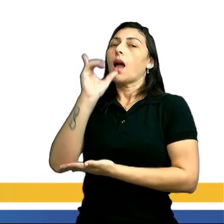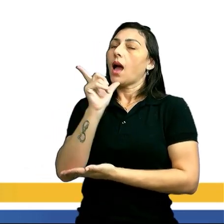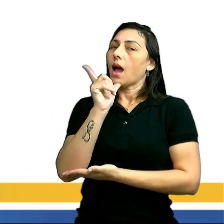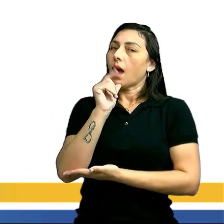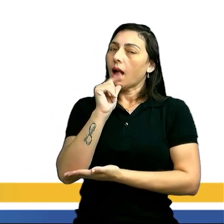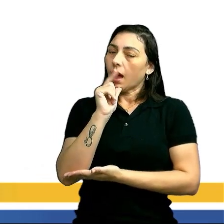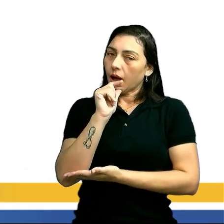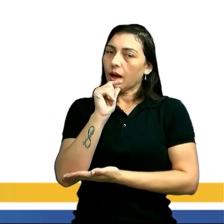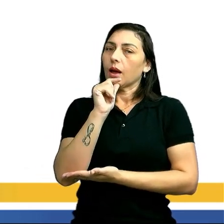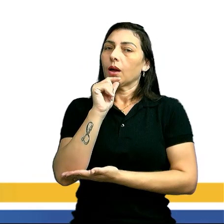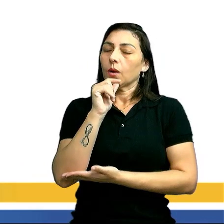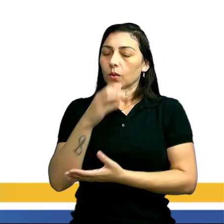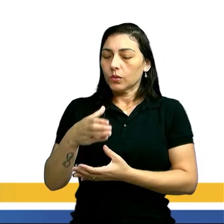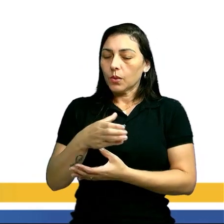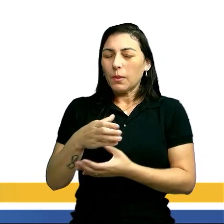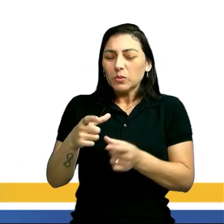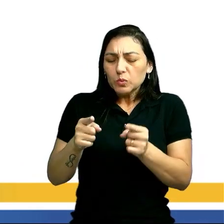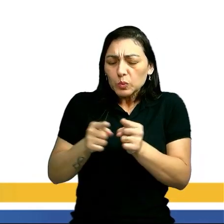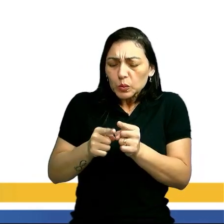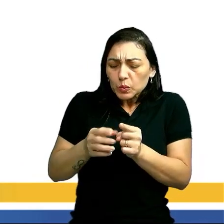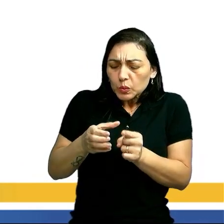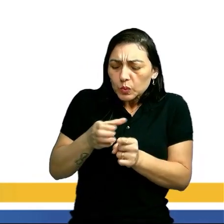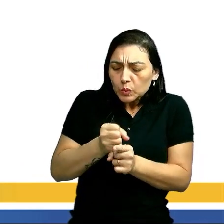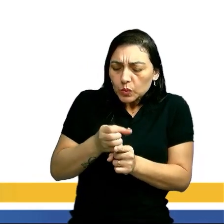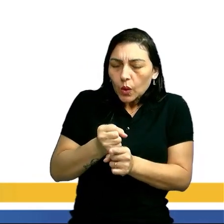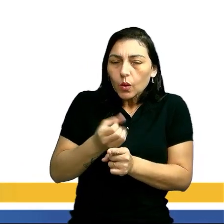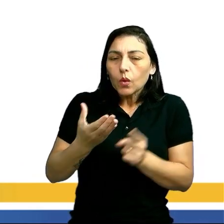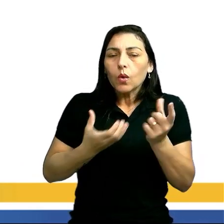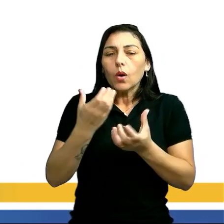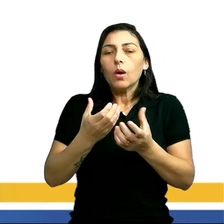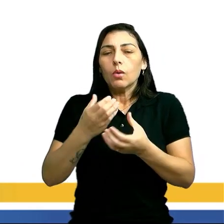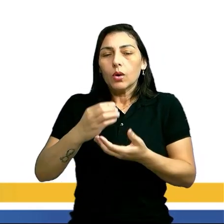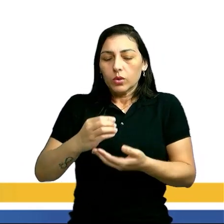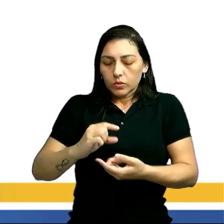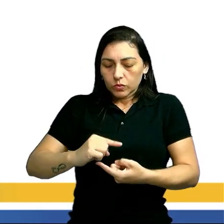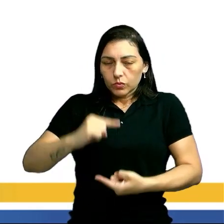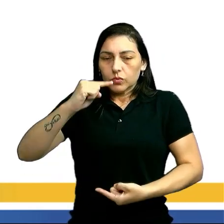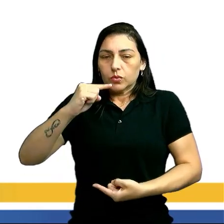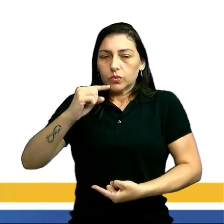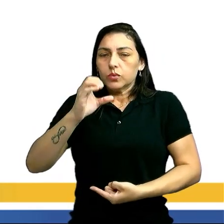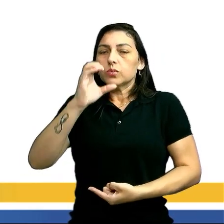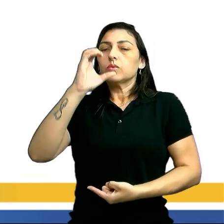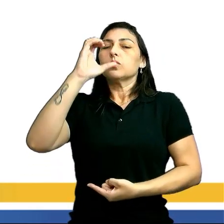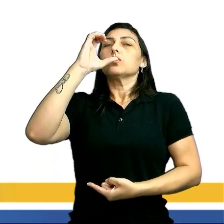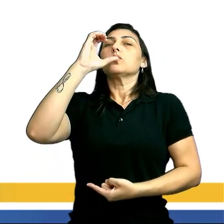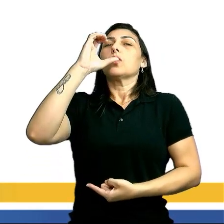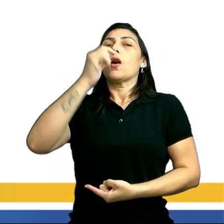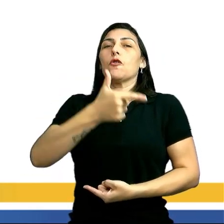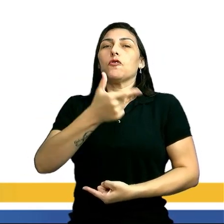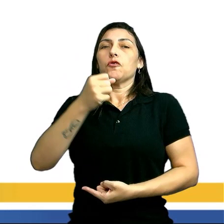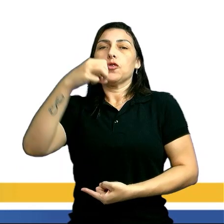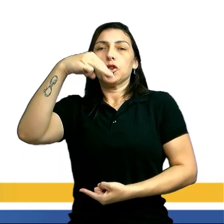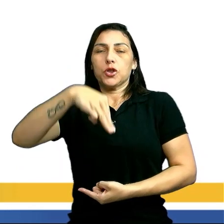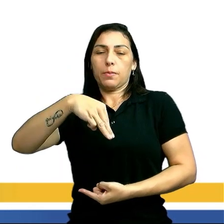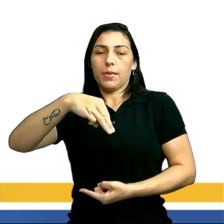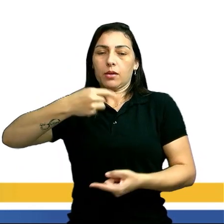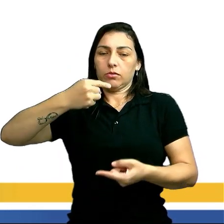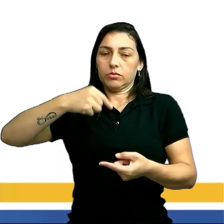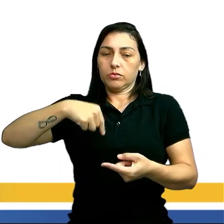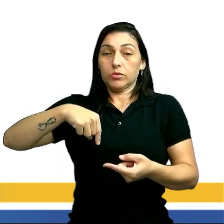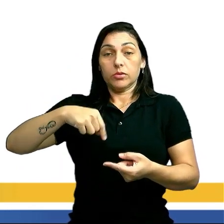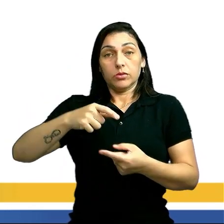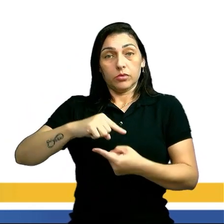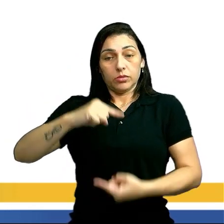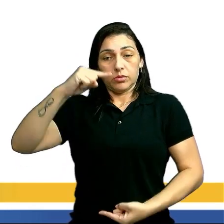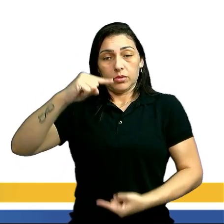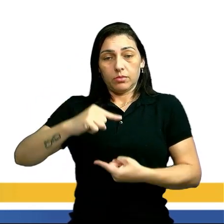possa segurar nas mãos. Eu não posso colocar na minha boca uma jarra ou um copo que tenha 20 metros de tamanho. Então a